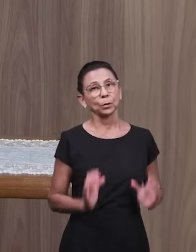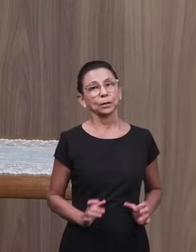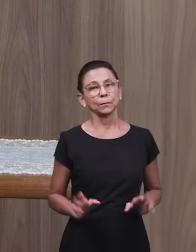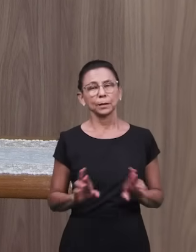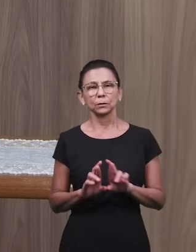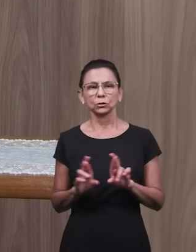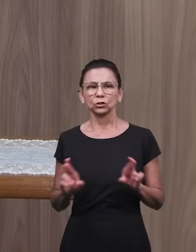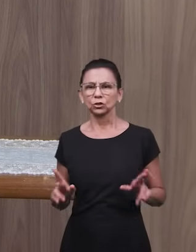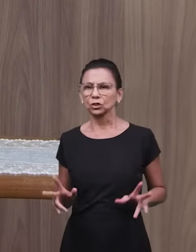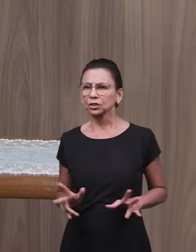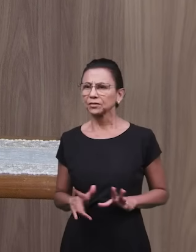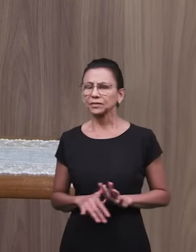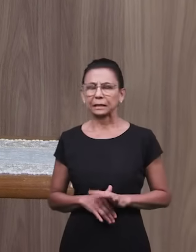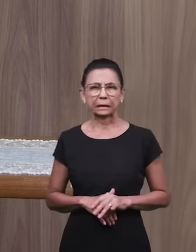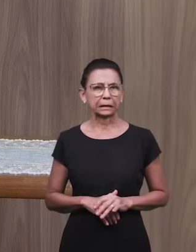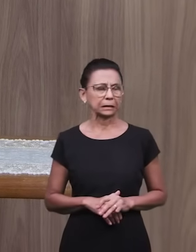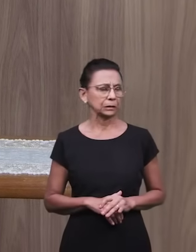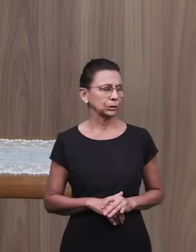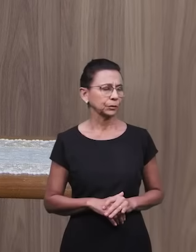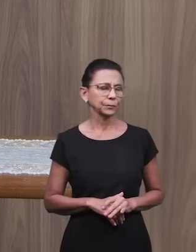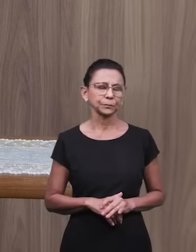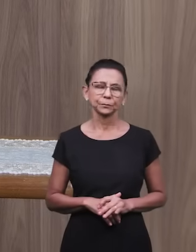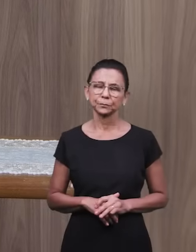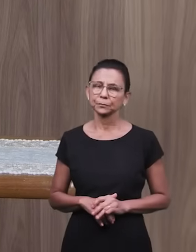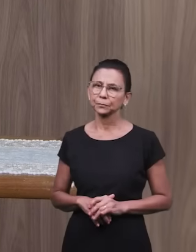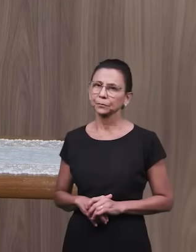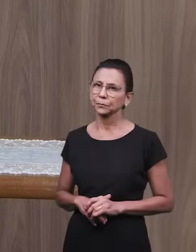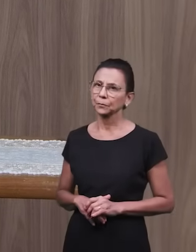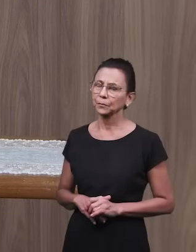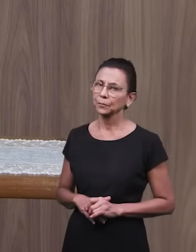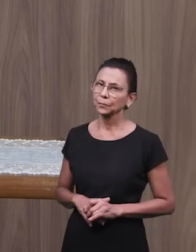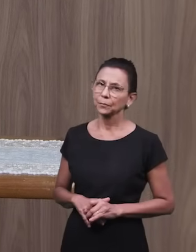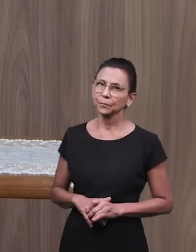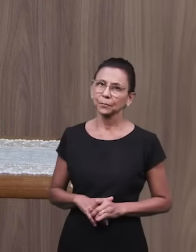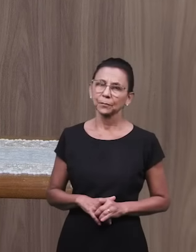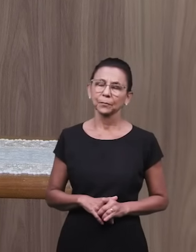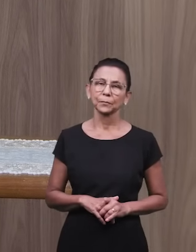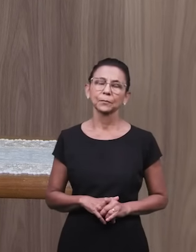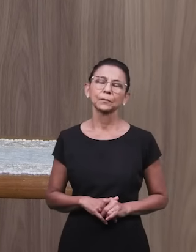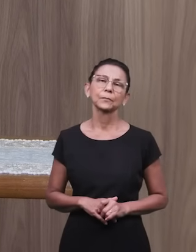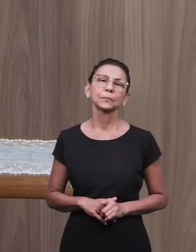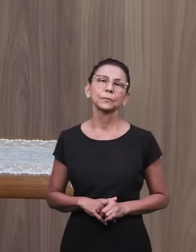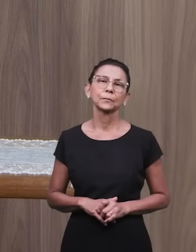Elas não guardaram os bens que o pai deu